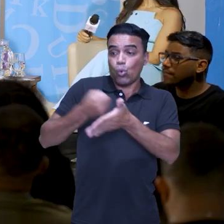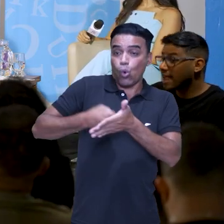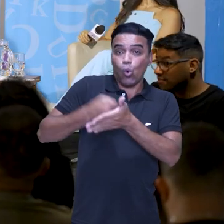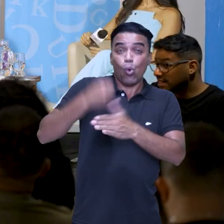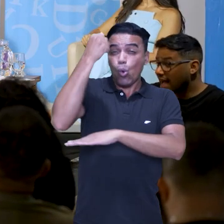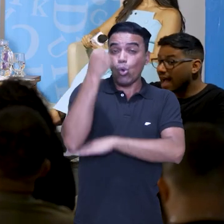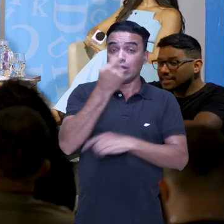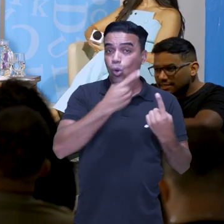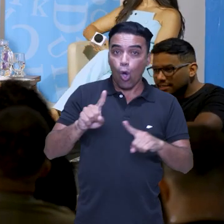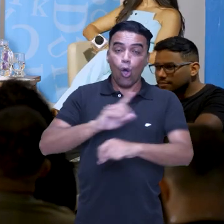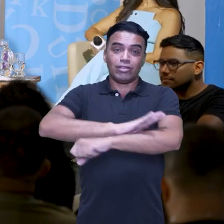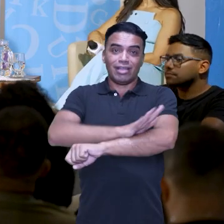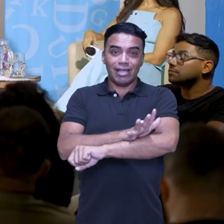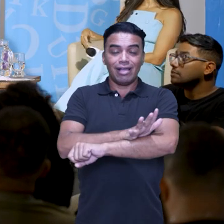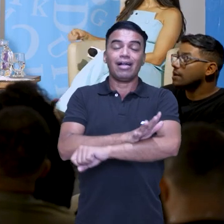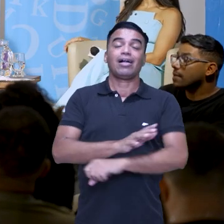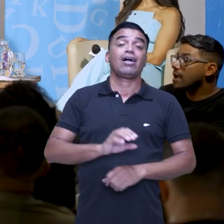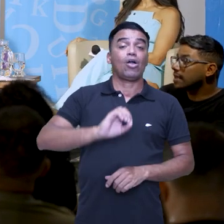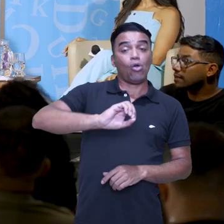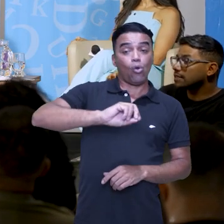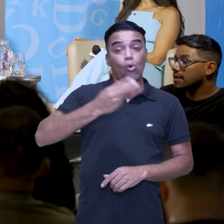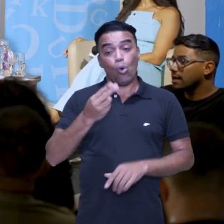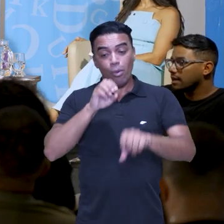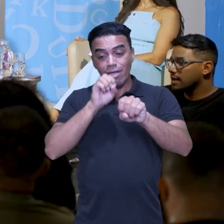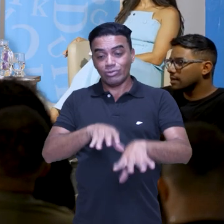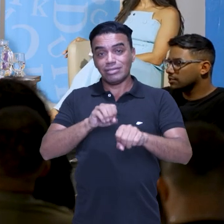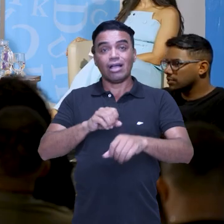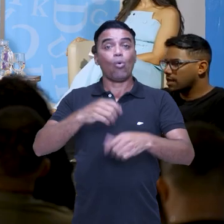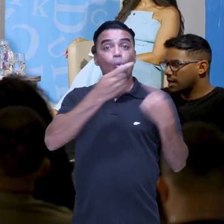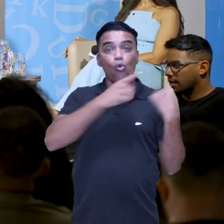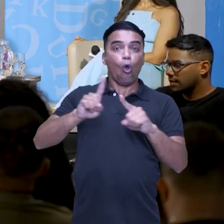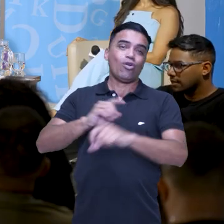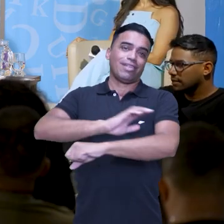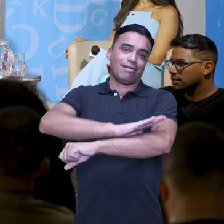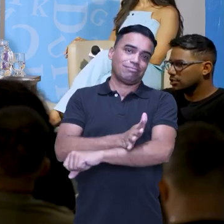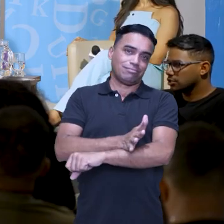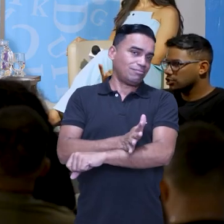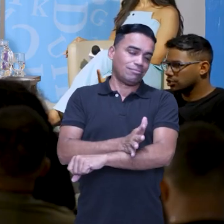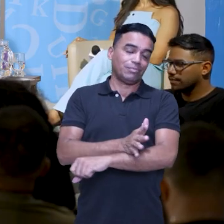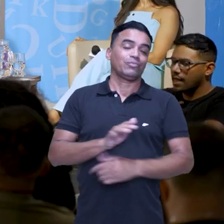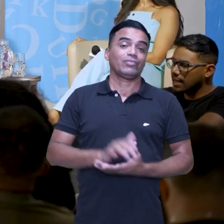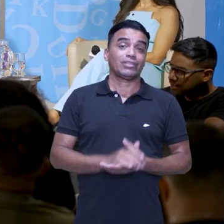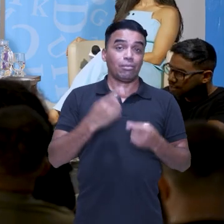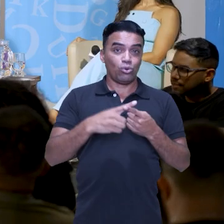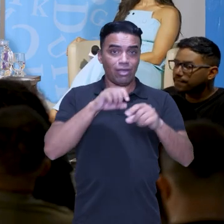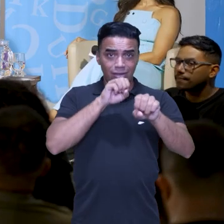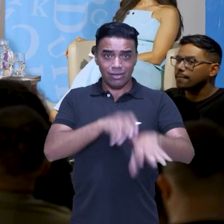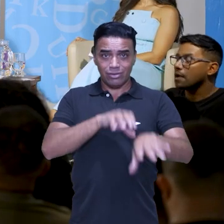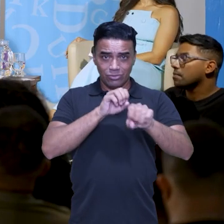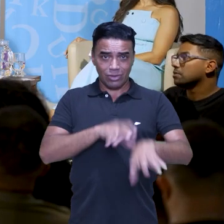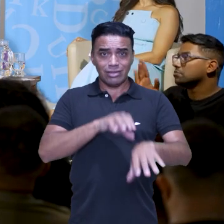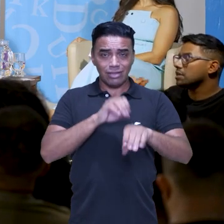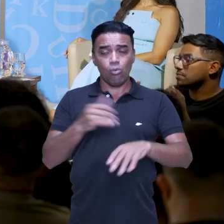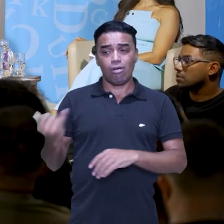ou, então, a uma educação antirracista. Porque a educação, que já foi aqui falado,